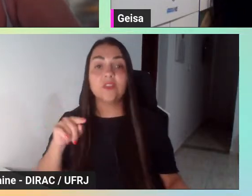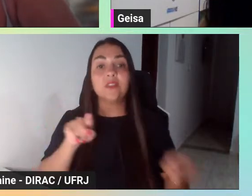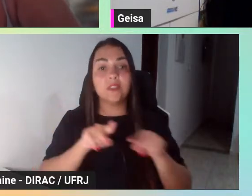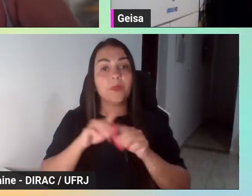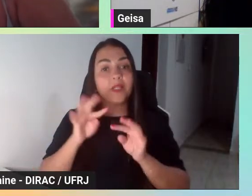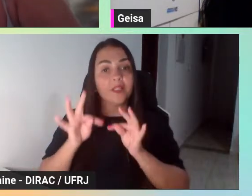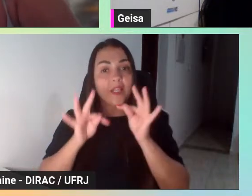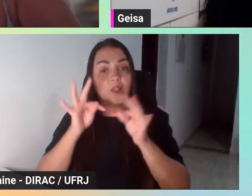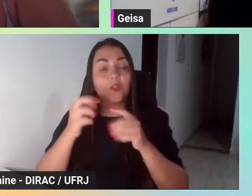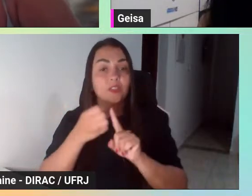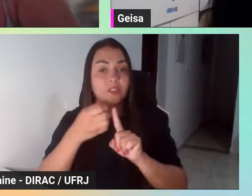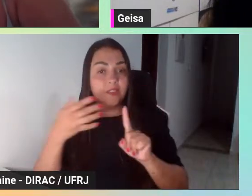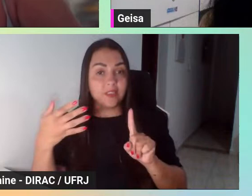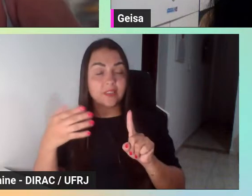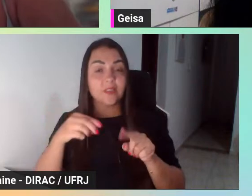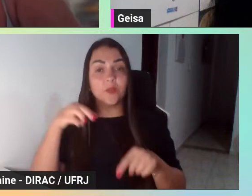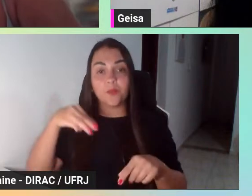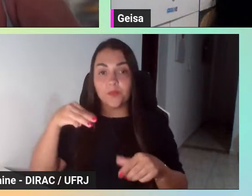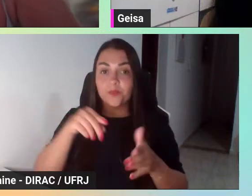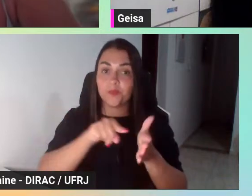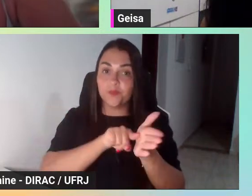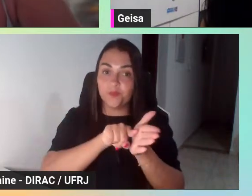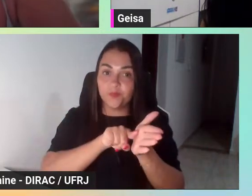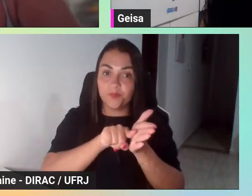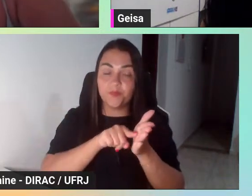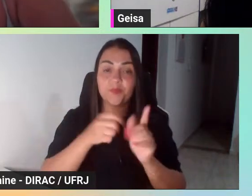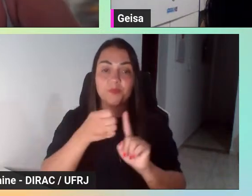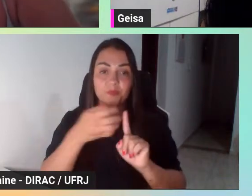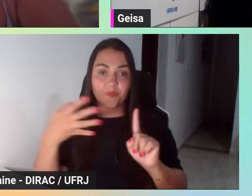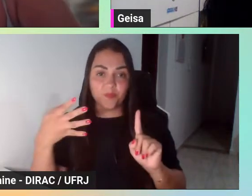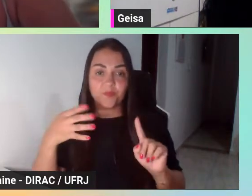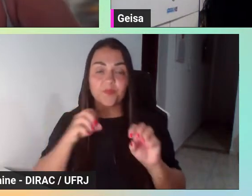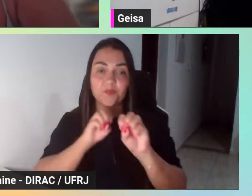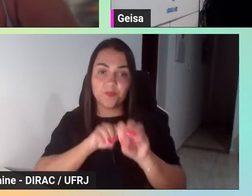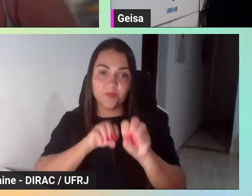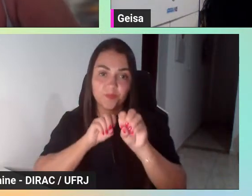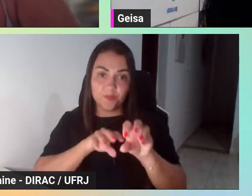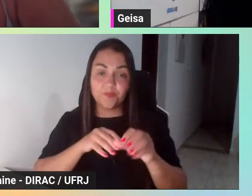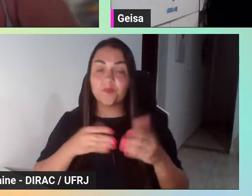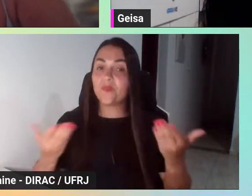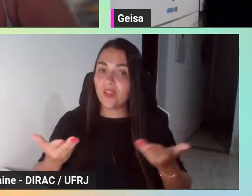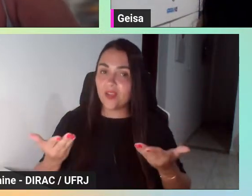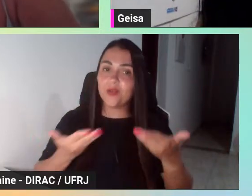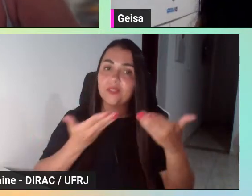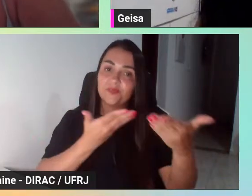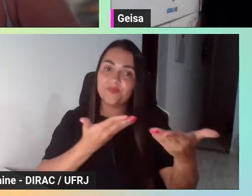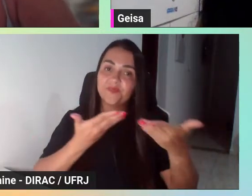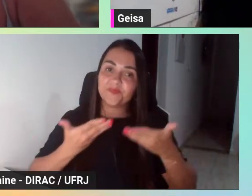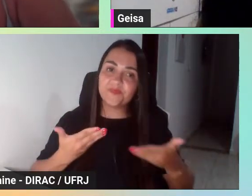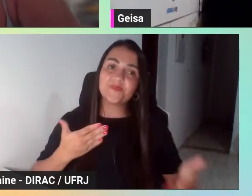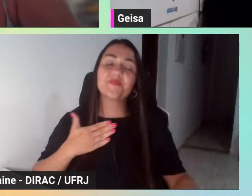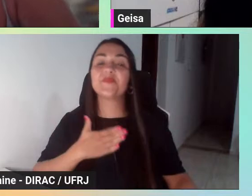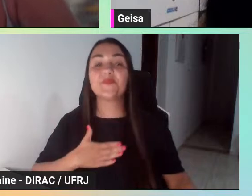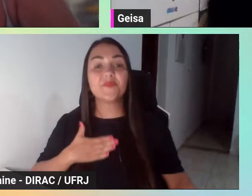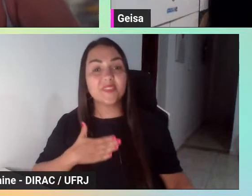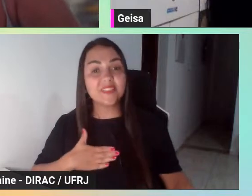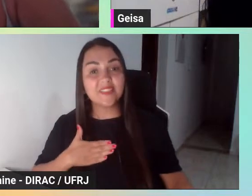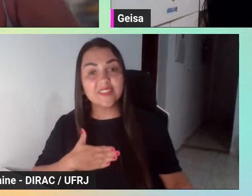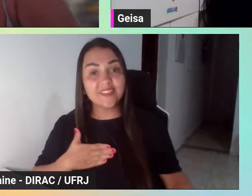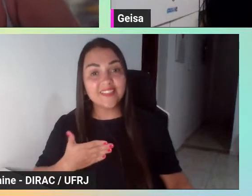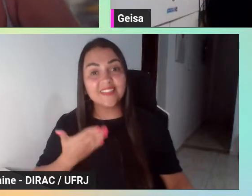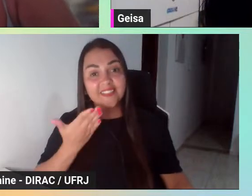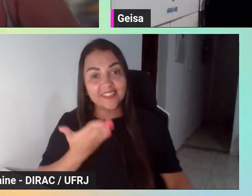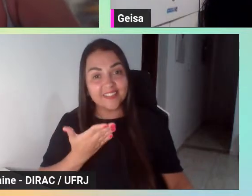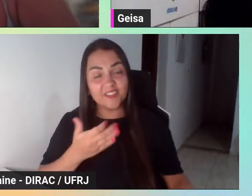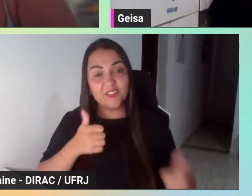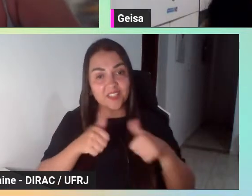Matemática e Educação. E aí a gente agora vai escutar um pouquinho. Prazer te, né, estar com